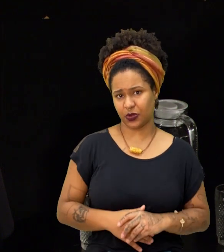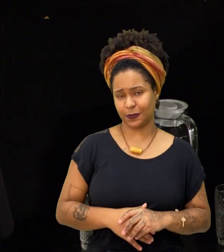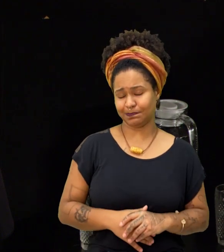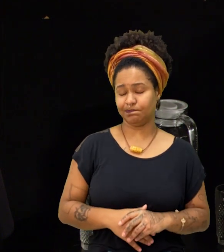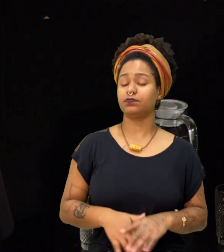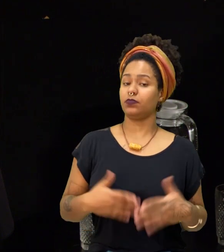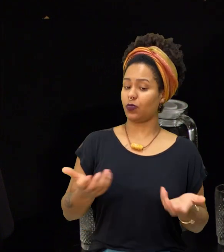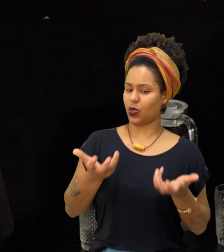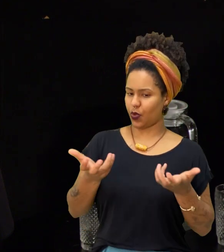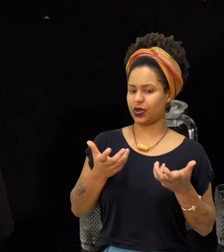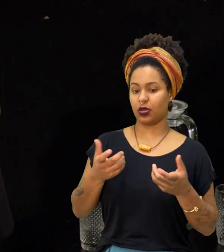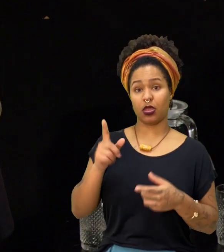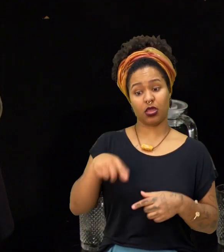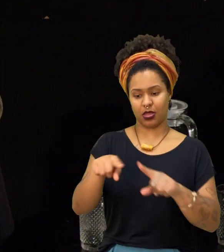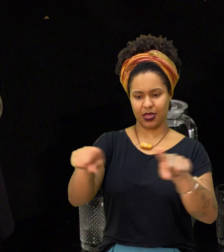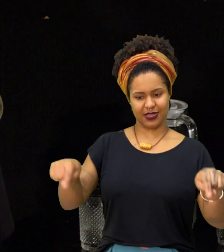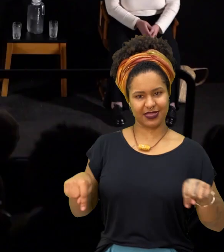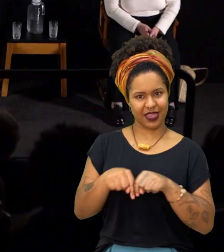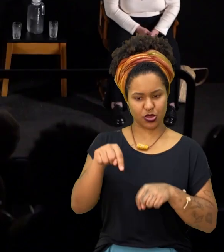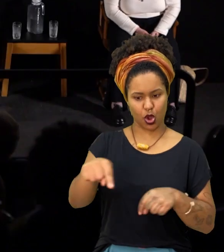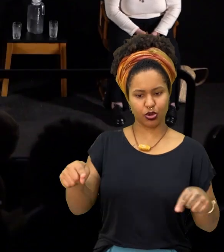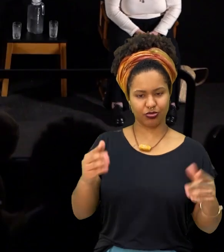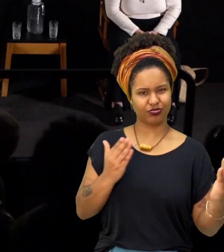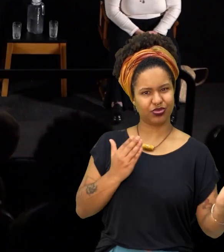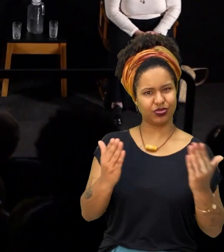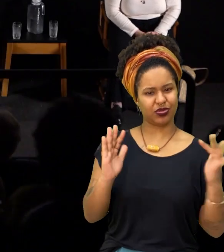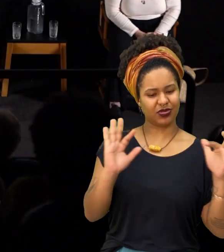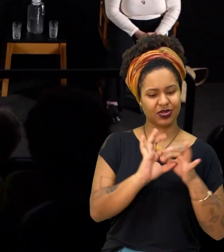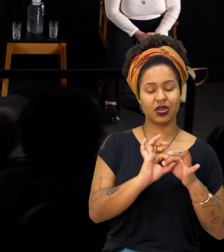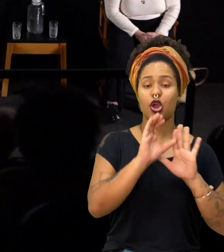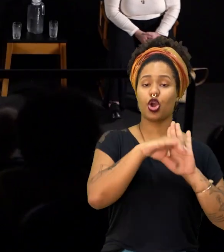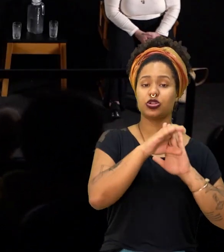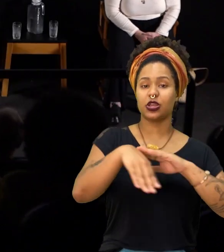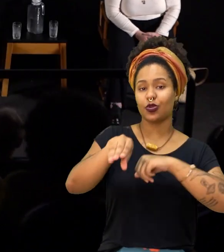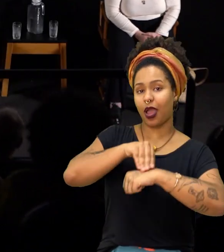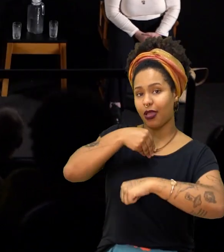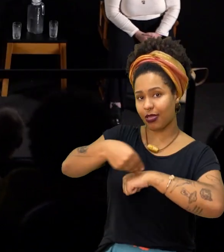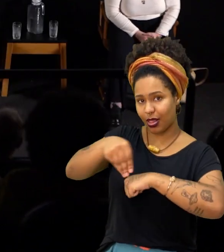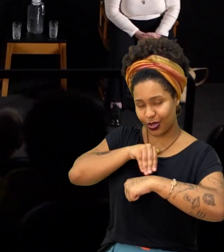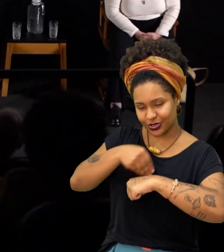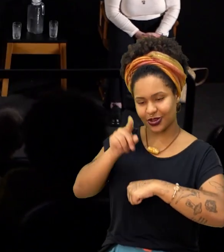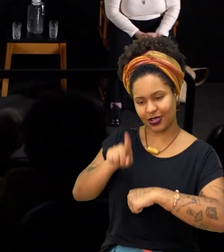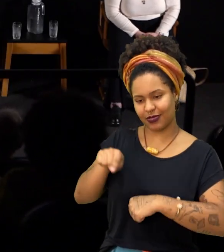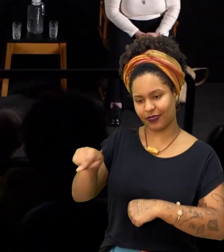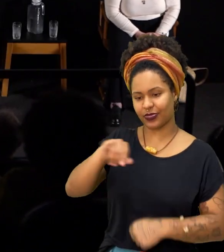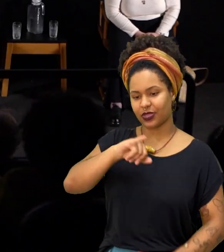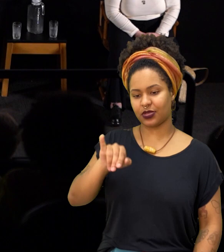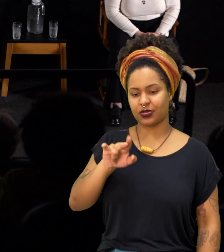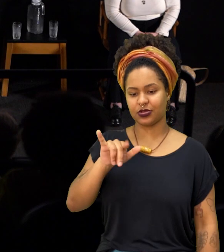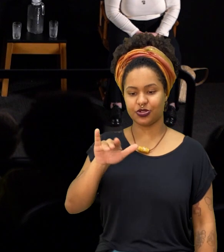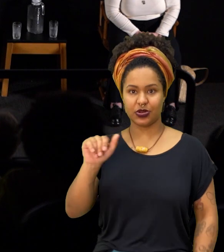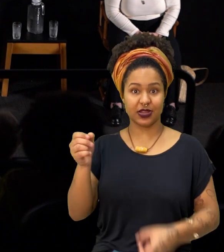Eu queria o território aí fazendo alusão ao conceito arqueológico, né, que foi bem exposto aqui pela